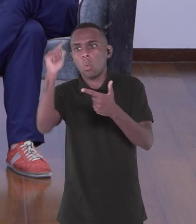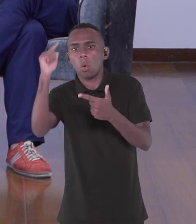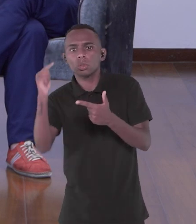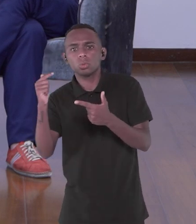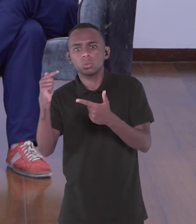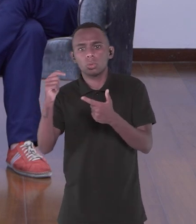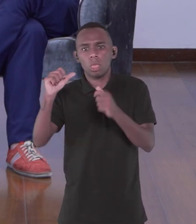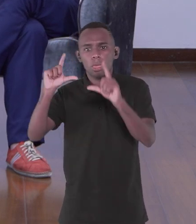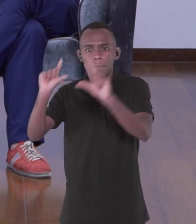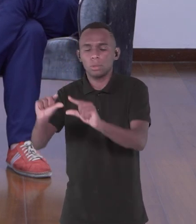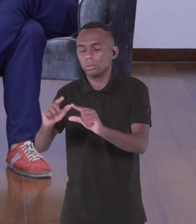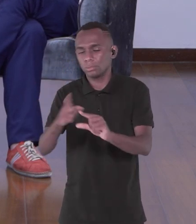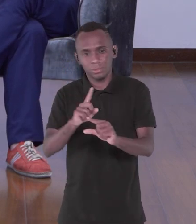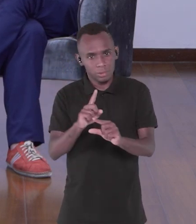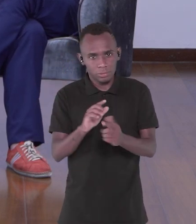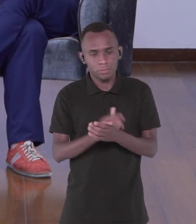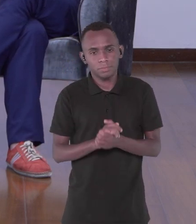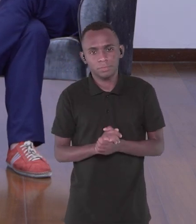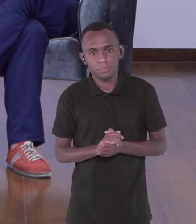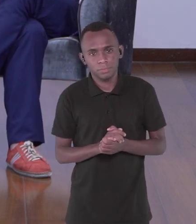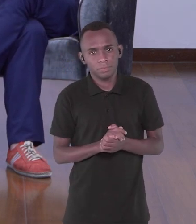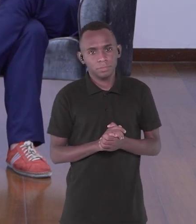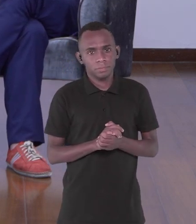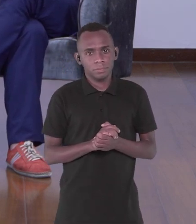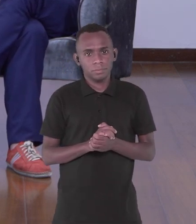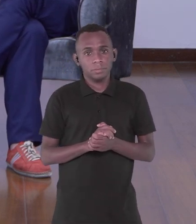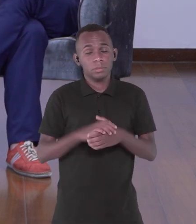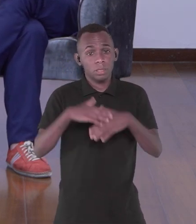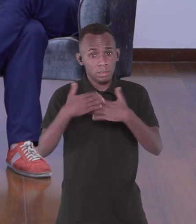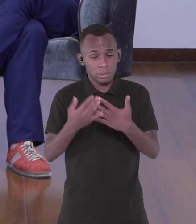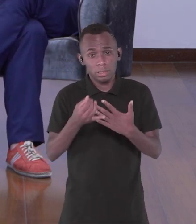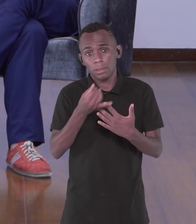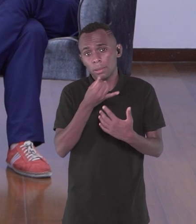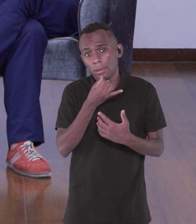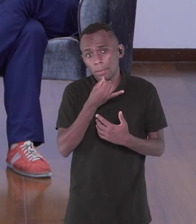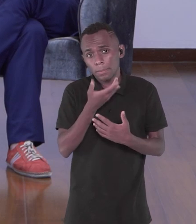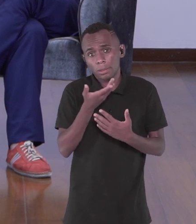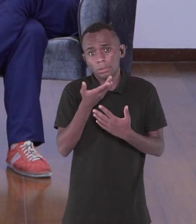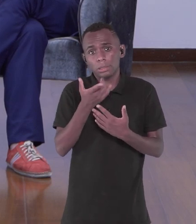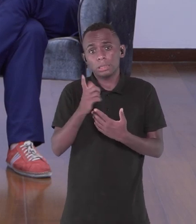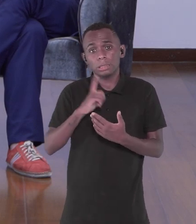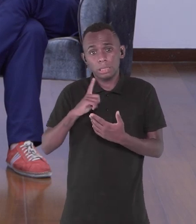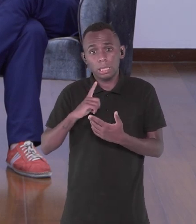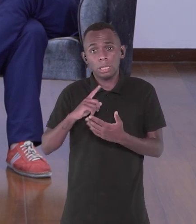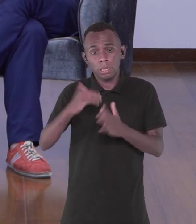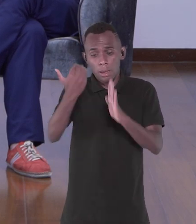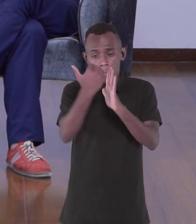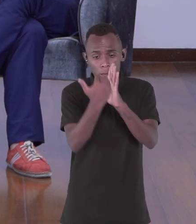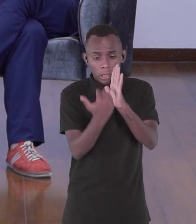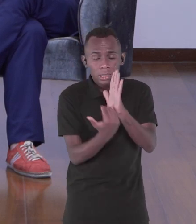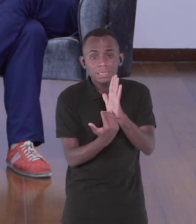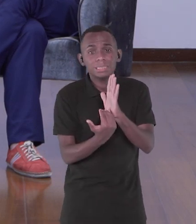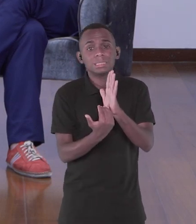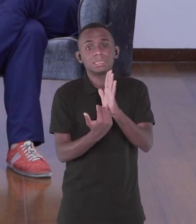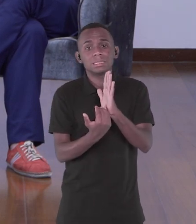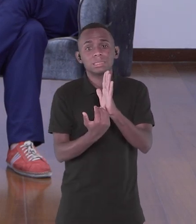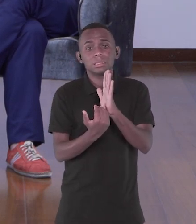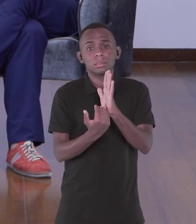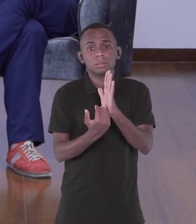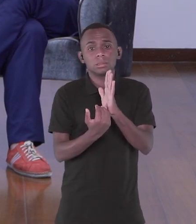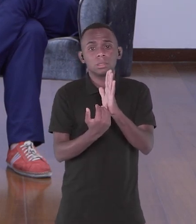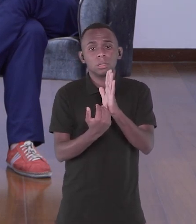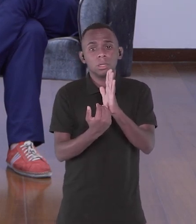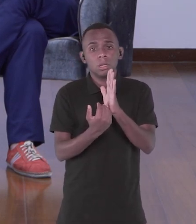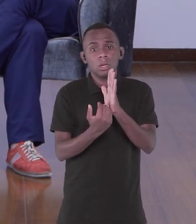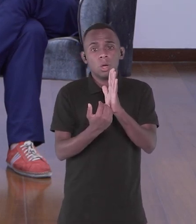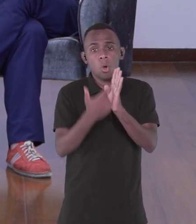O crime Mariupol entra na lista, na história de Stalingrado, de Alepo,